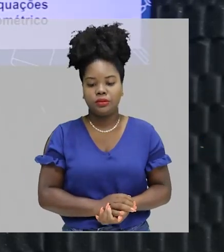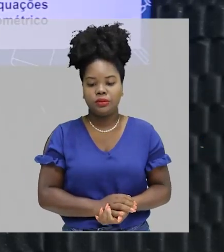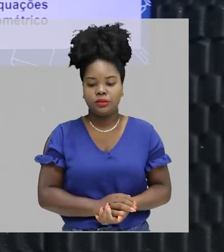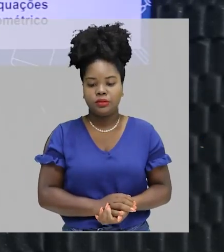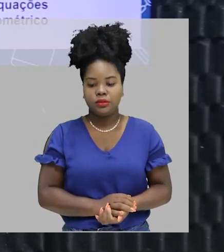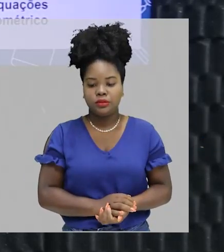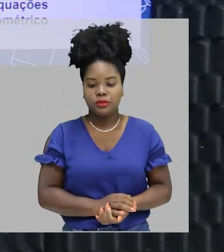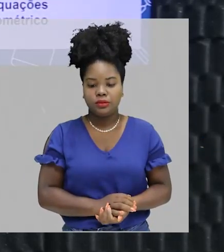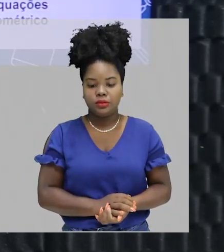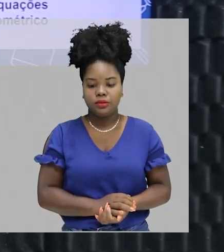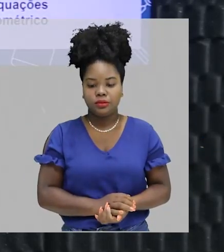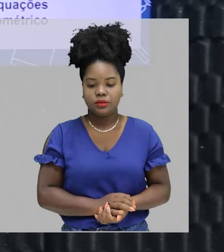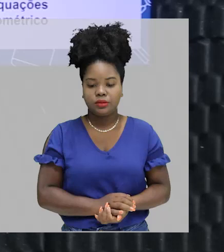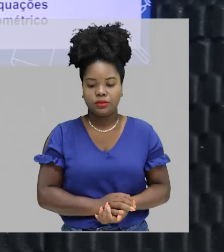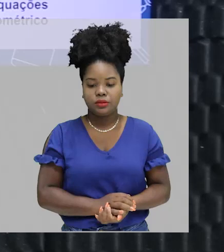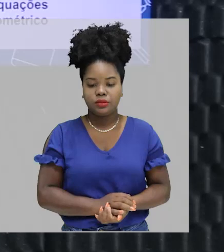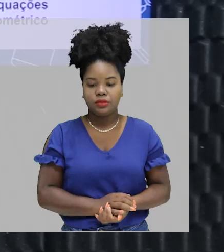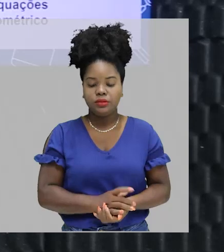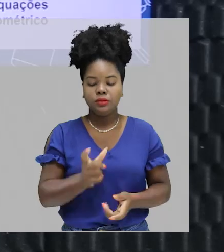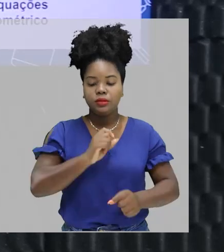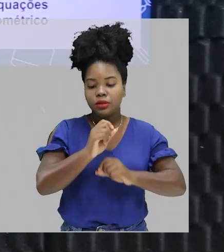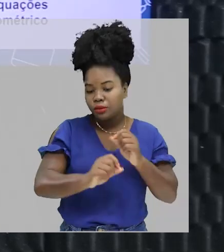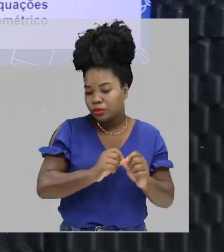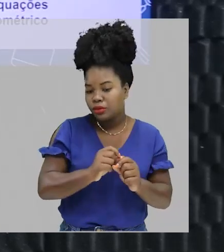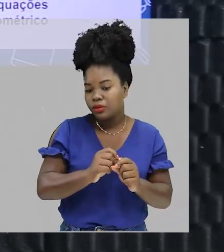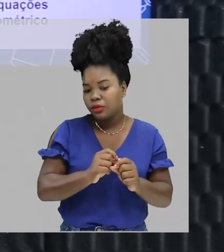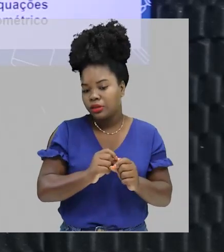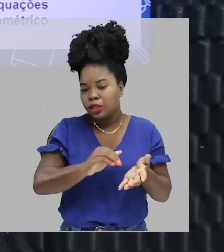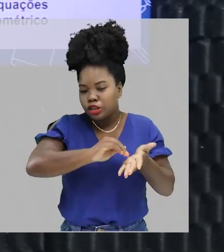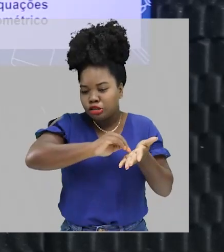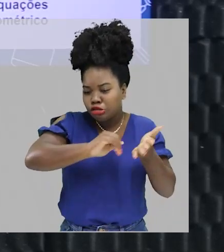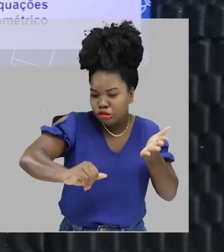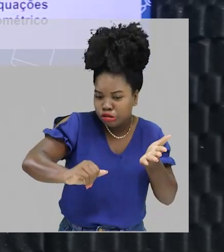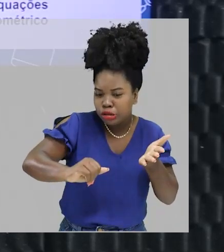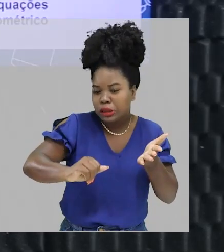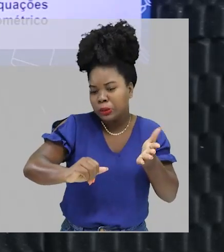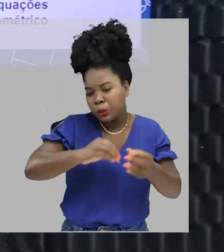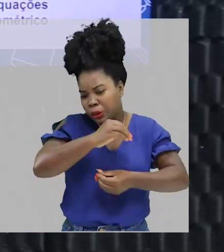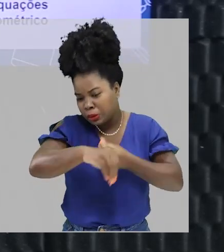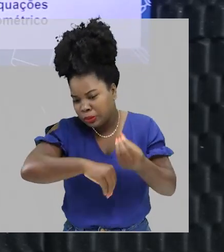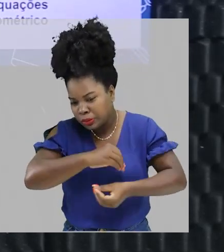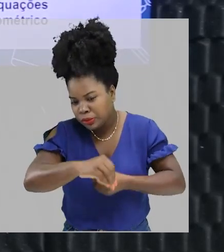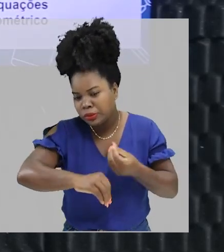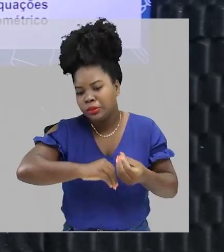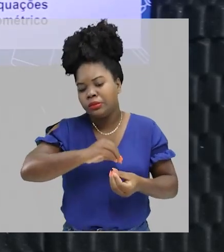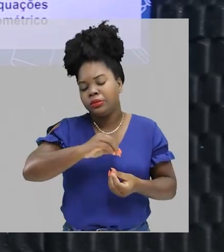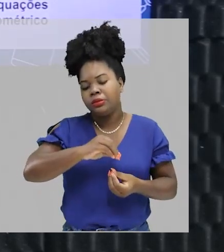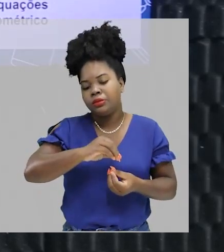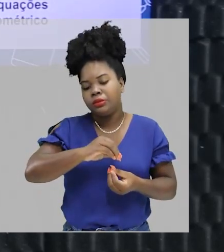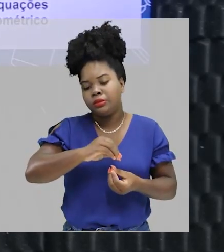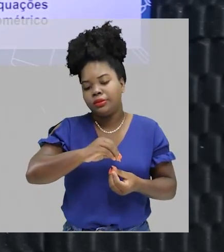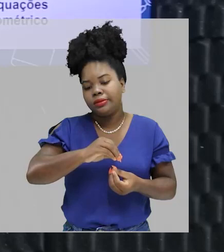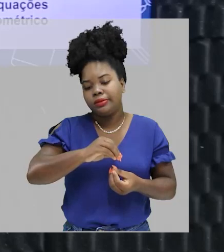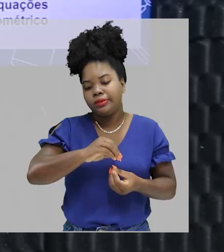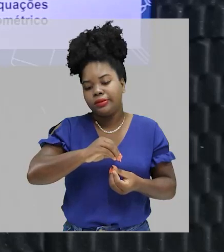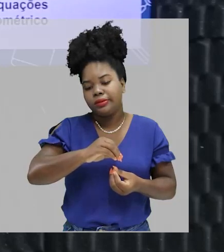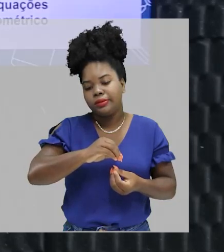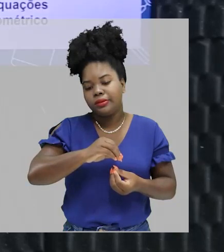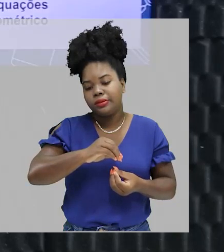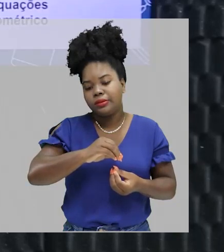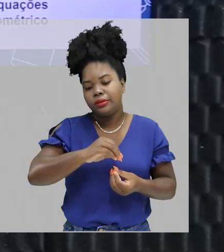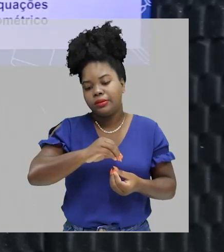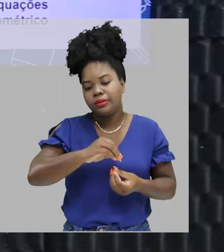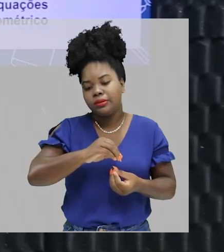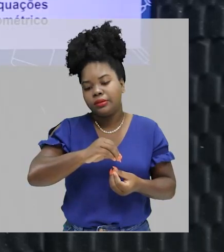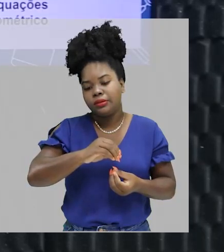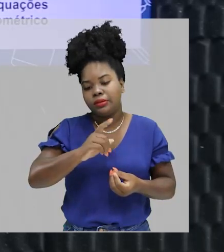etapas intermediárias, nós vamos acabar eliminando aquelas substâncias, turma, que vão aparecer, certo?